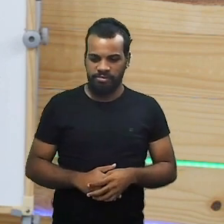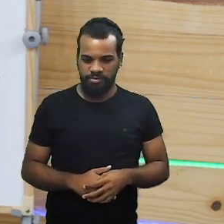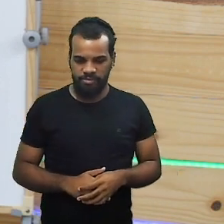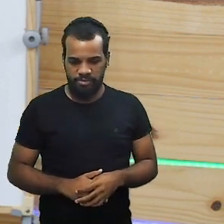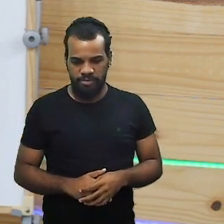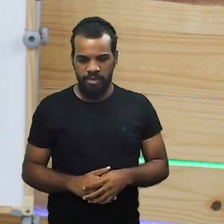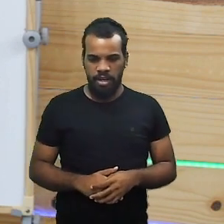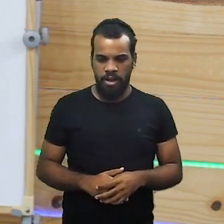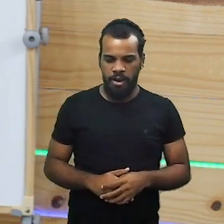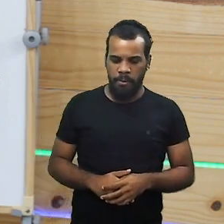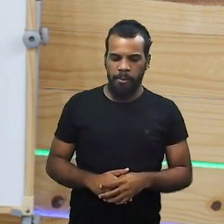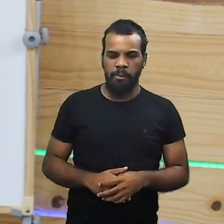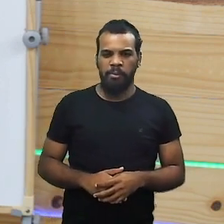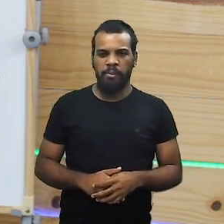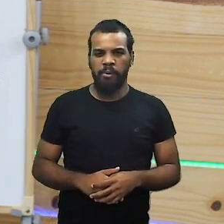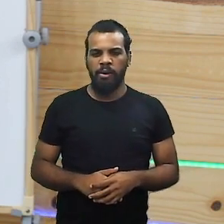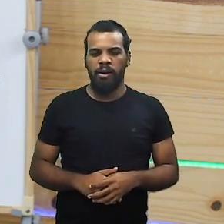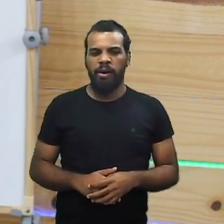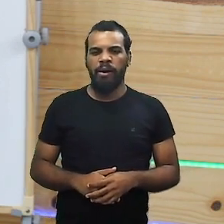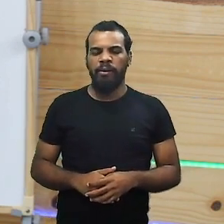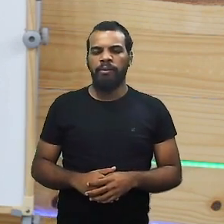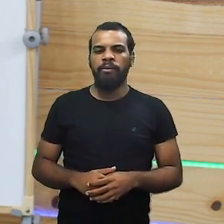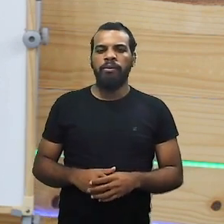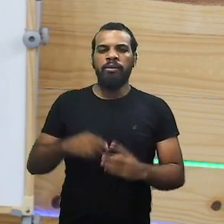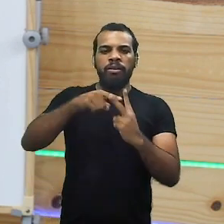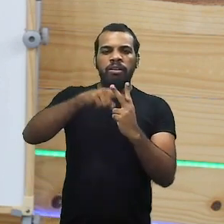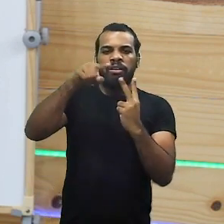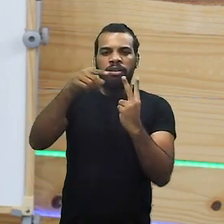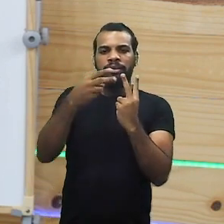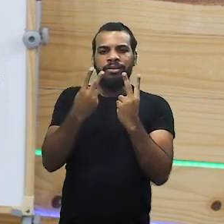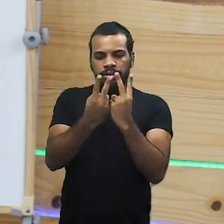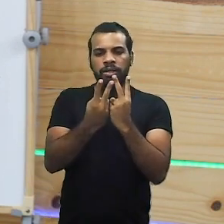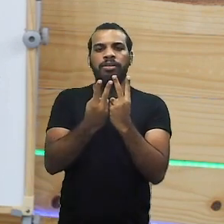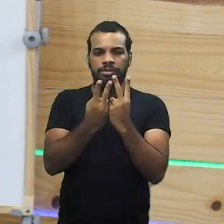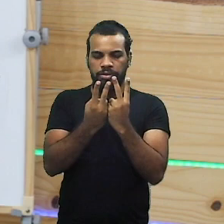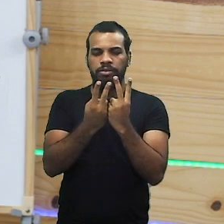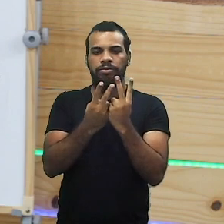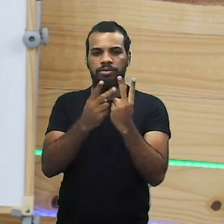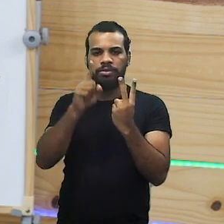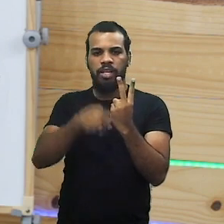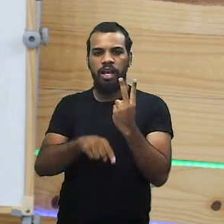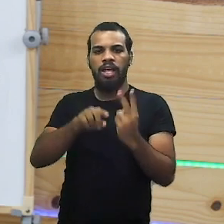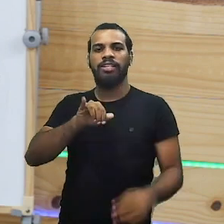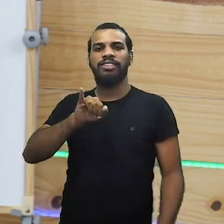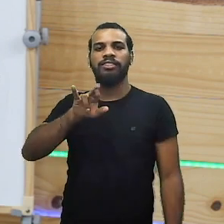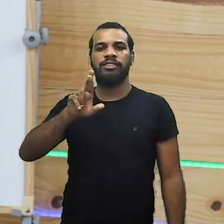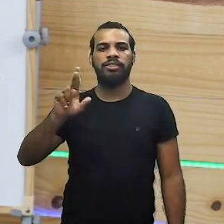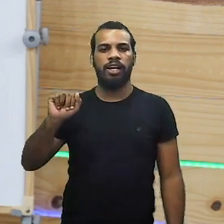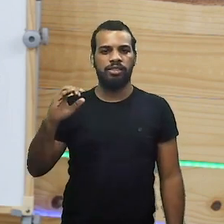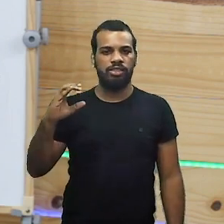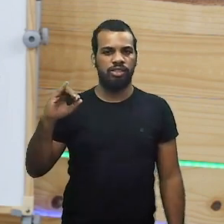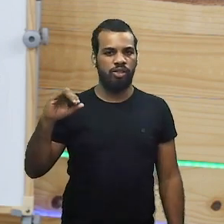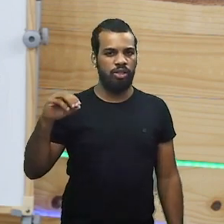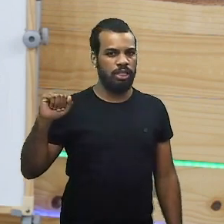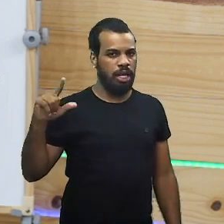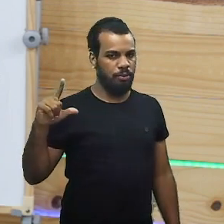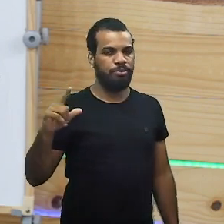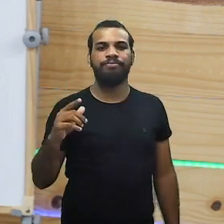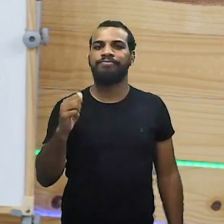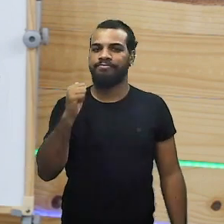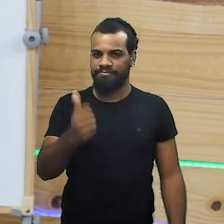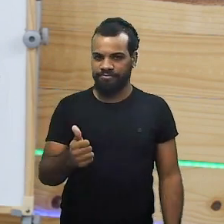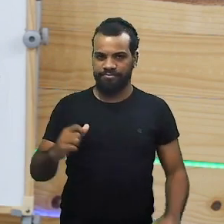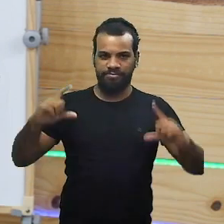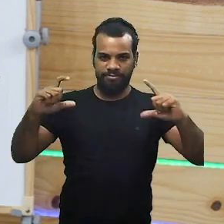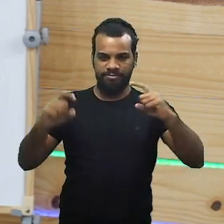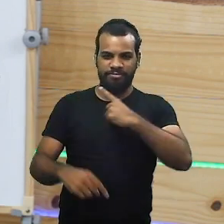decimais, visto que o raiz quadrada do número 2 é um número irracional. Tá beleza? Show de bola. Faz um print da